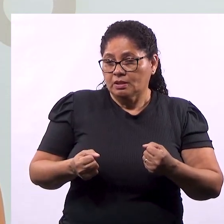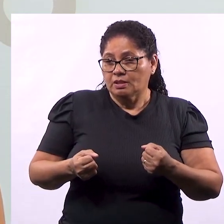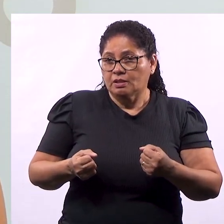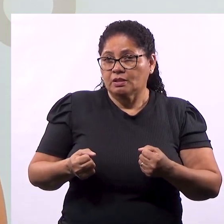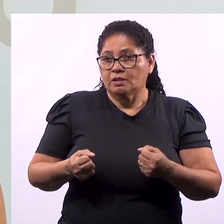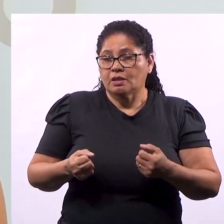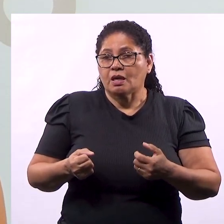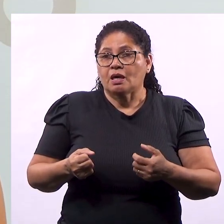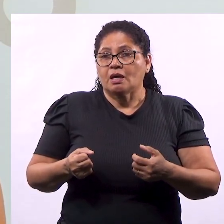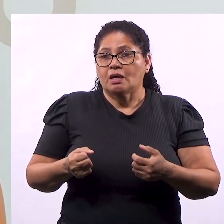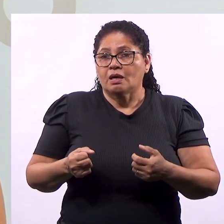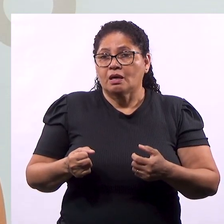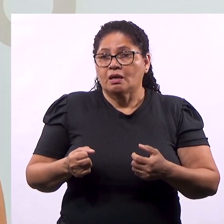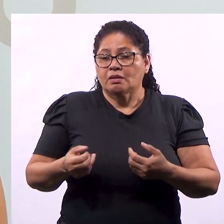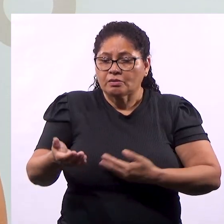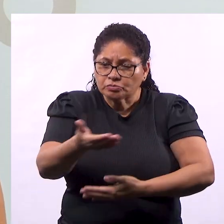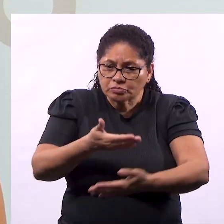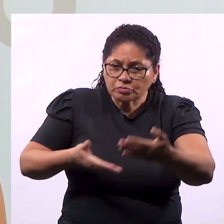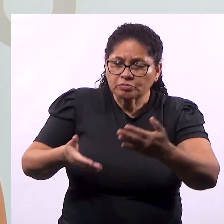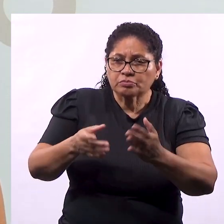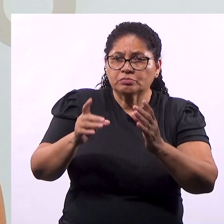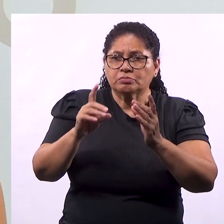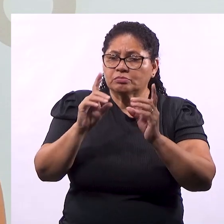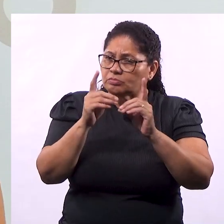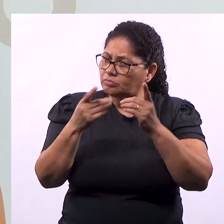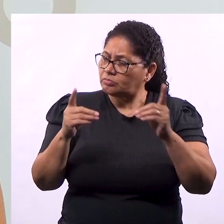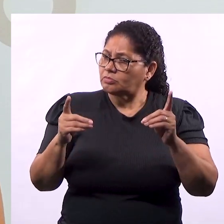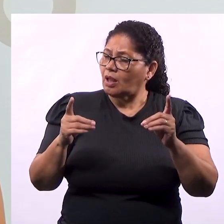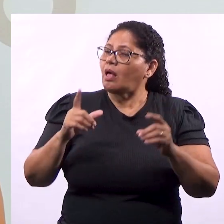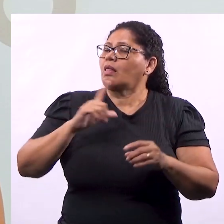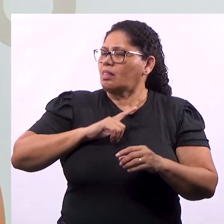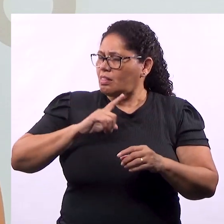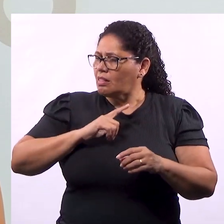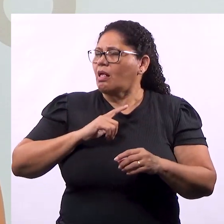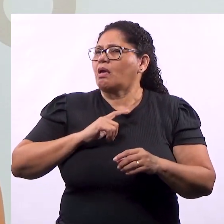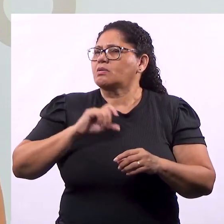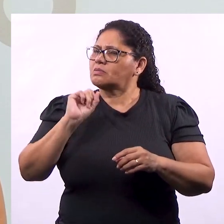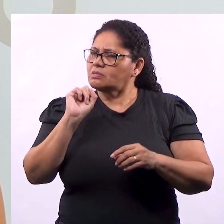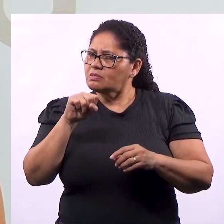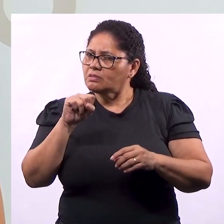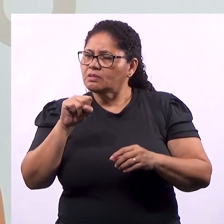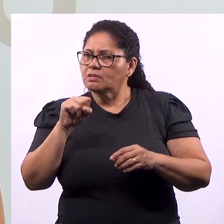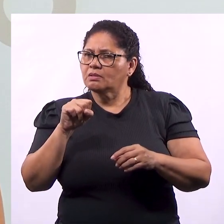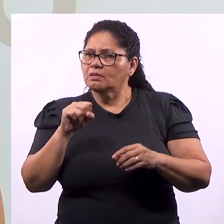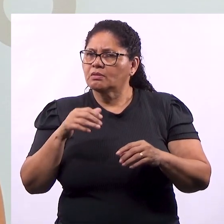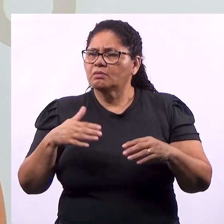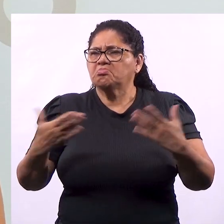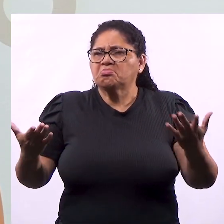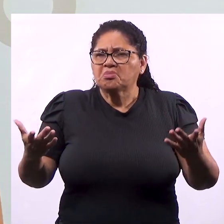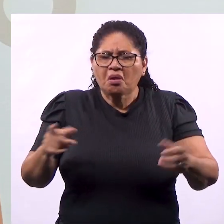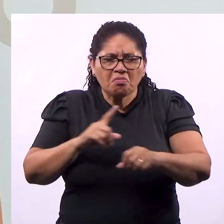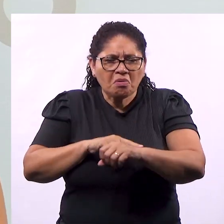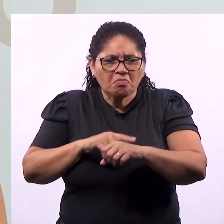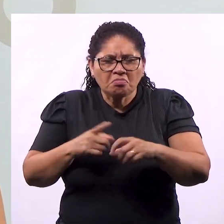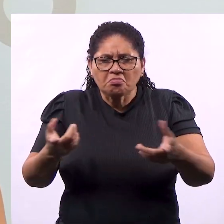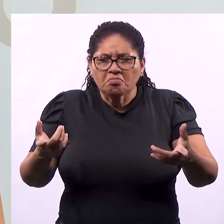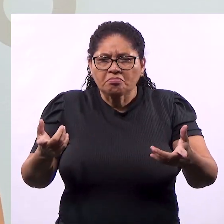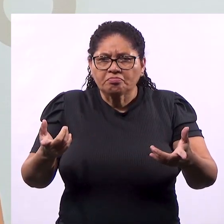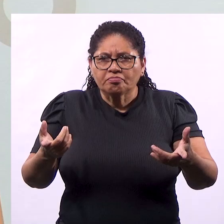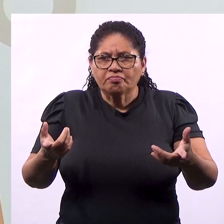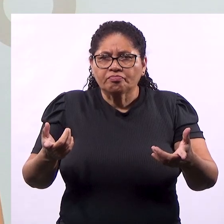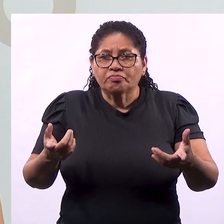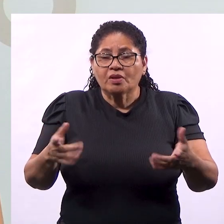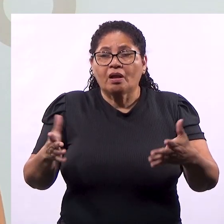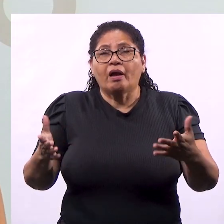ela contempla um a intervenção didática Opa contempla ela contempla Em que momento que ela contempla